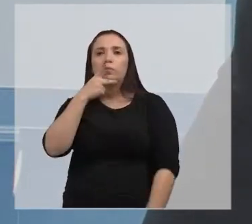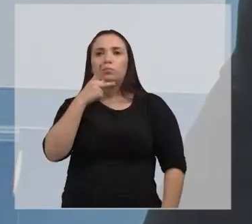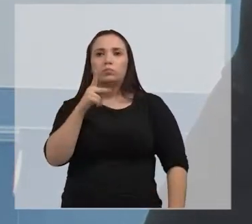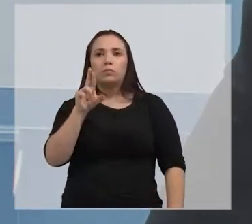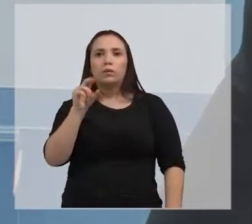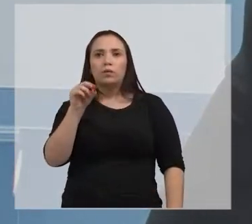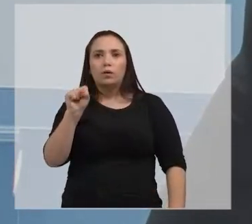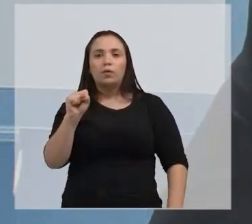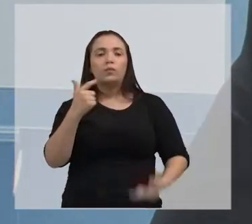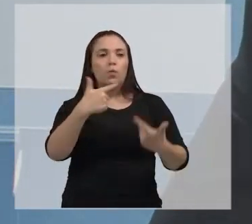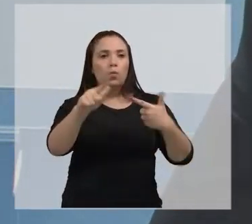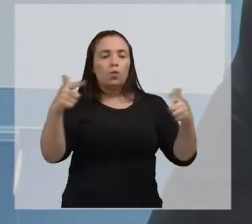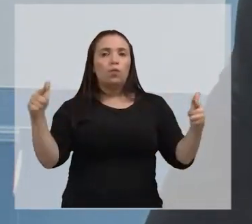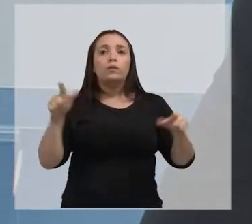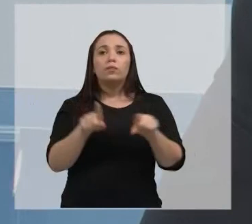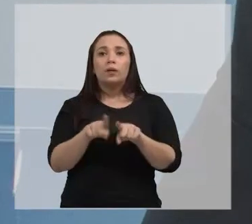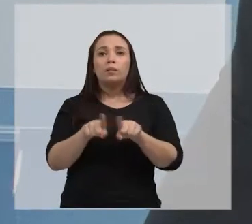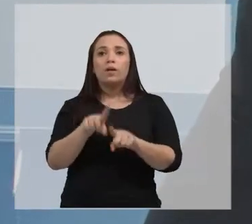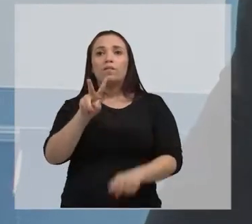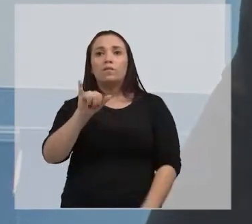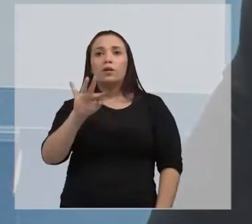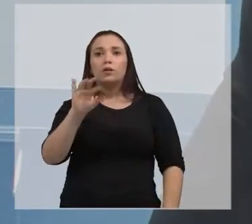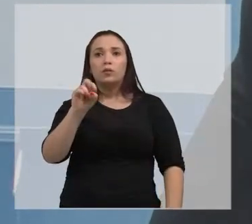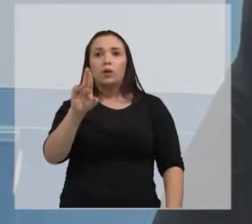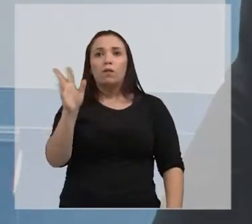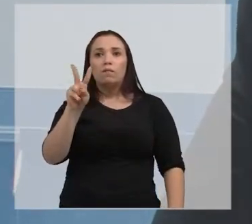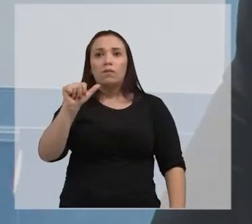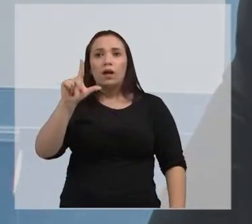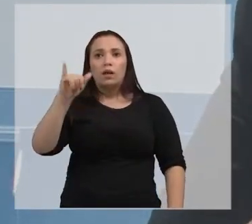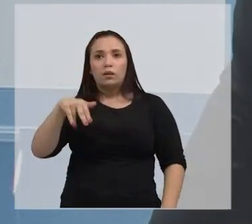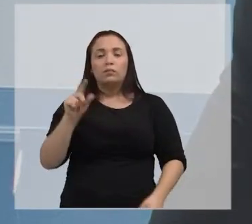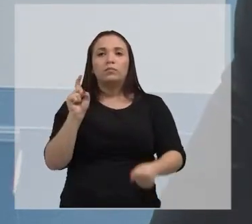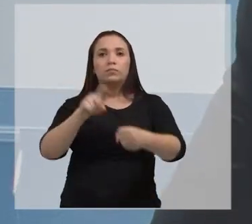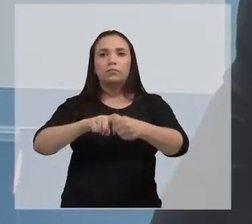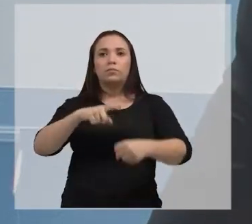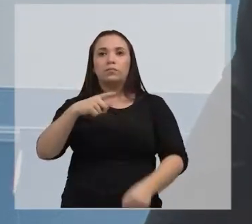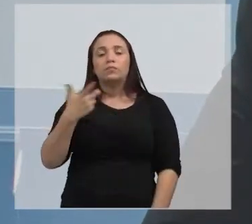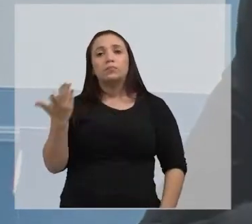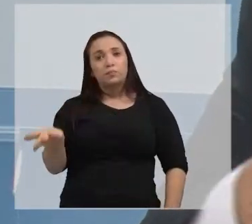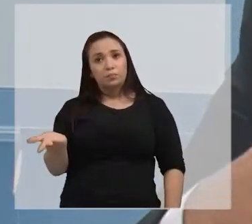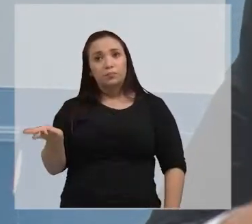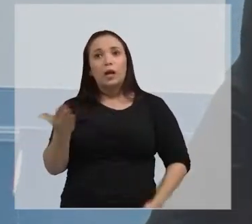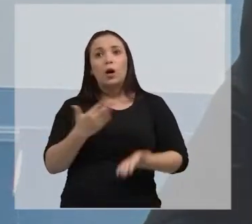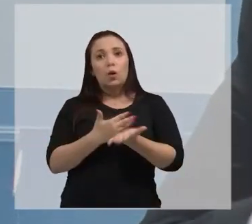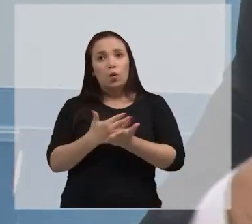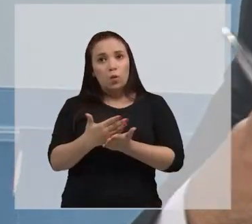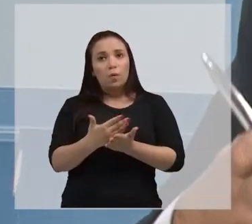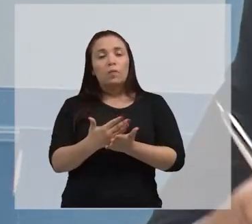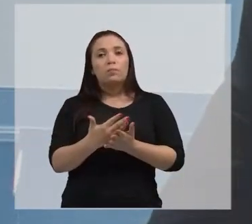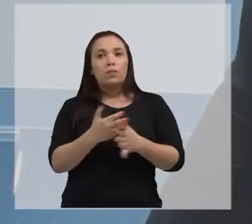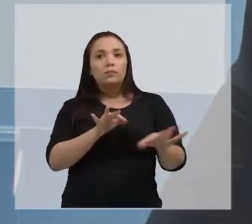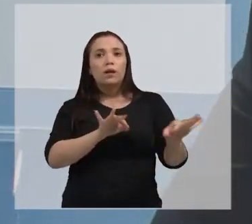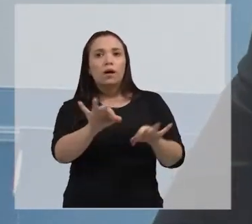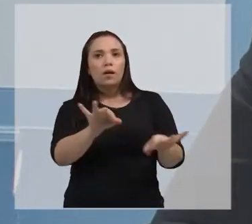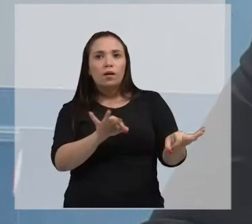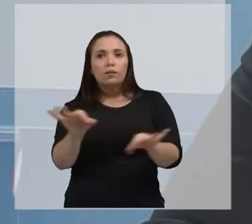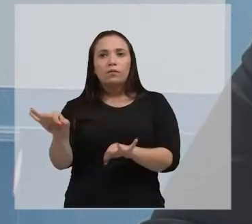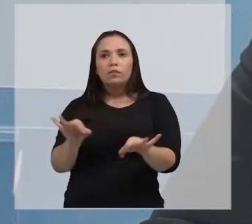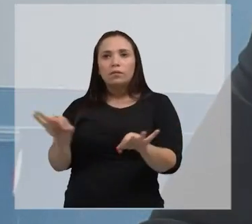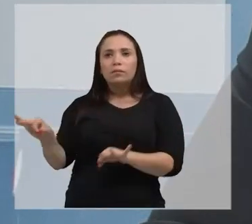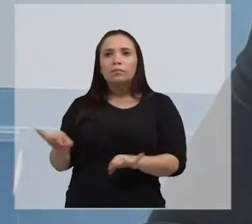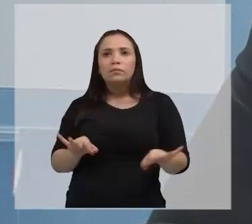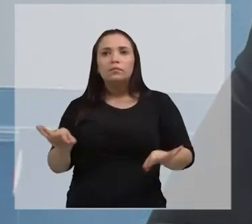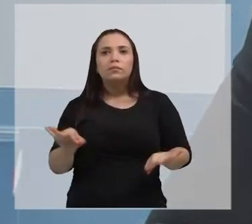filiou outras pessoas no PROS, inclusive o Vitor Valim foi para o PROS junto com o capitão Wagner, fortalecendo as posições. Está começando o desenho, nós vamos falar mais